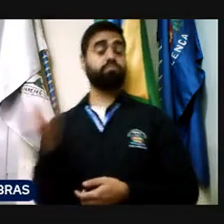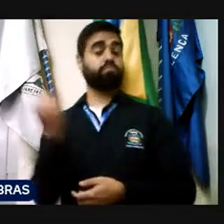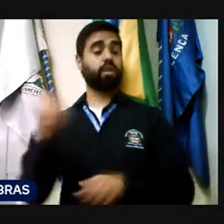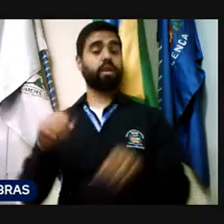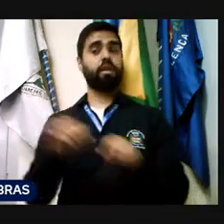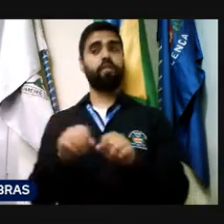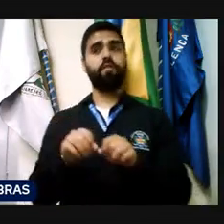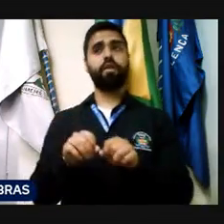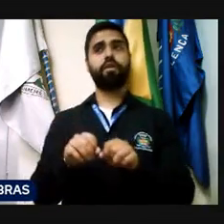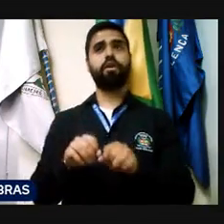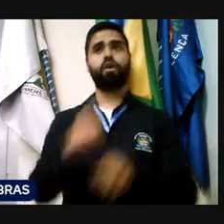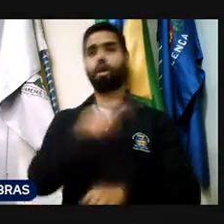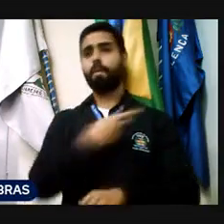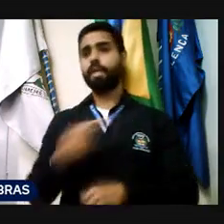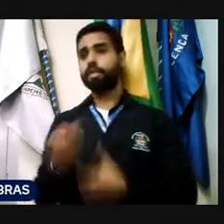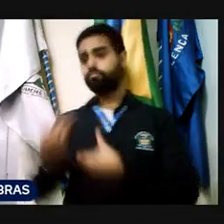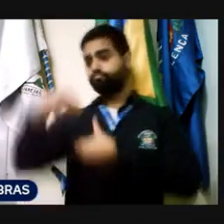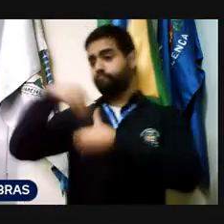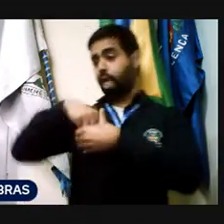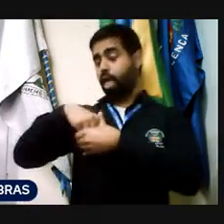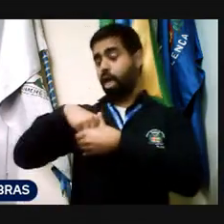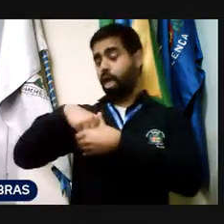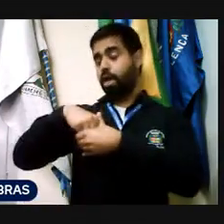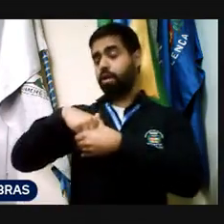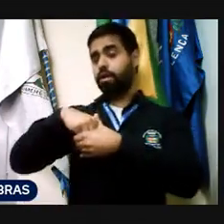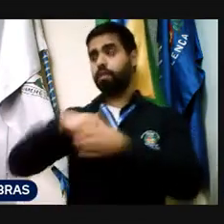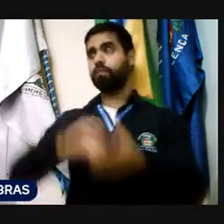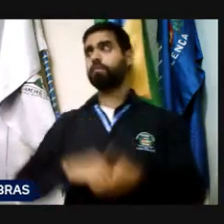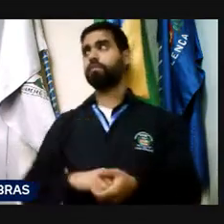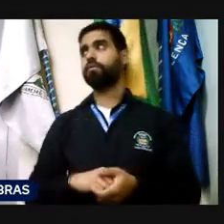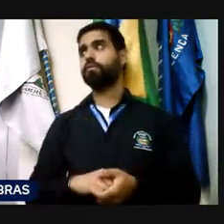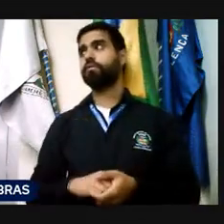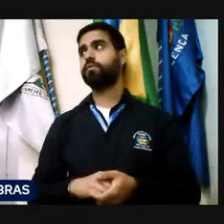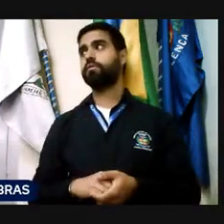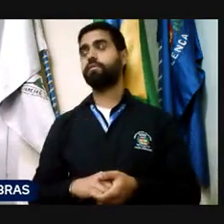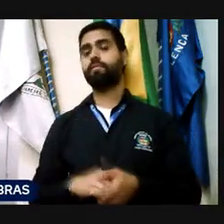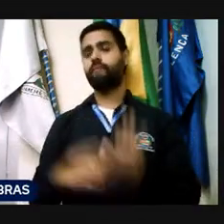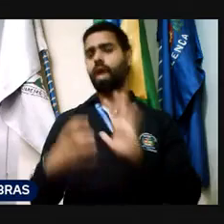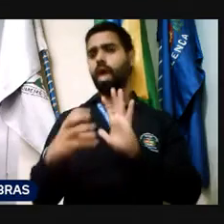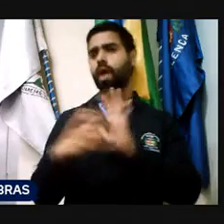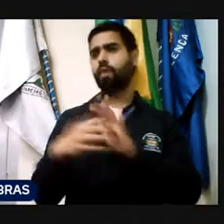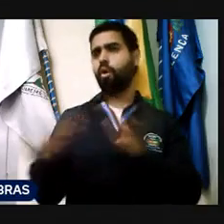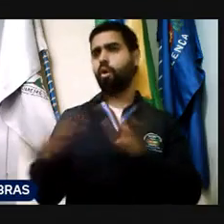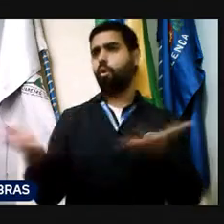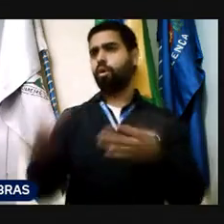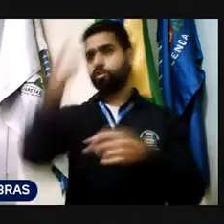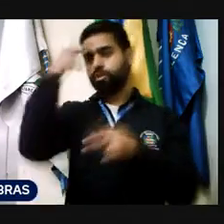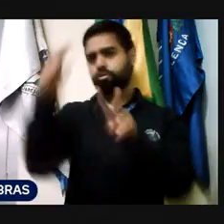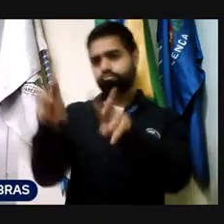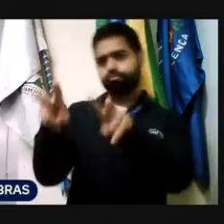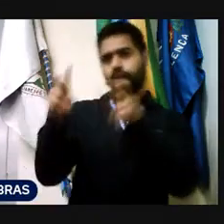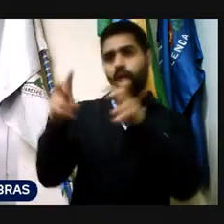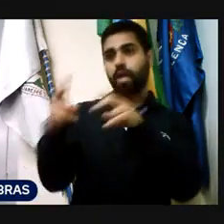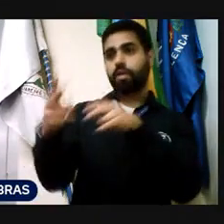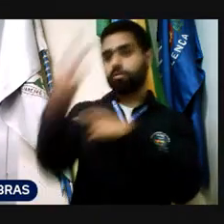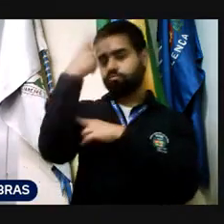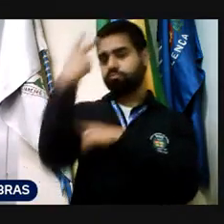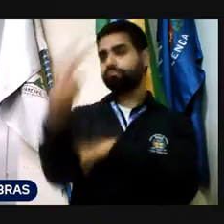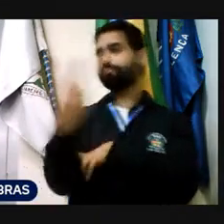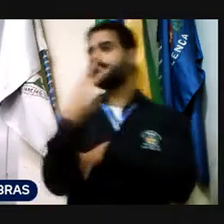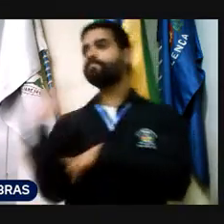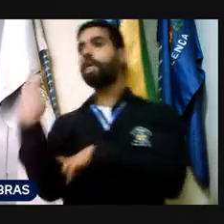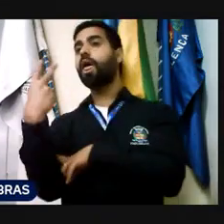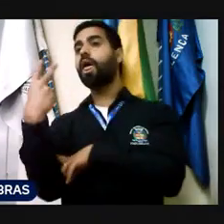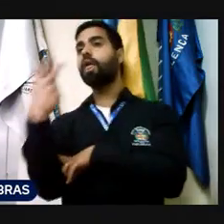uma gestão interna. A Câmara está ganhando assim, uma visibilidade muito elogiada pela